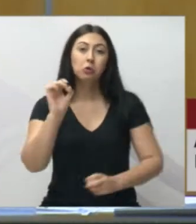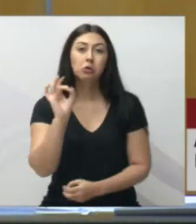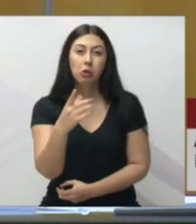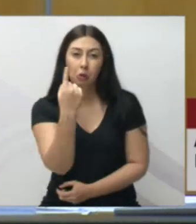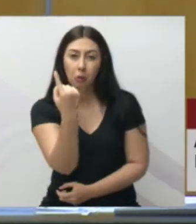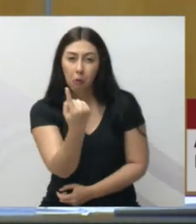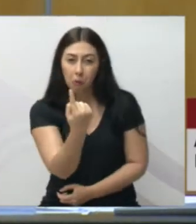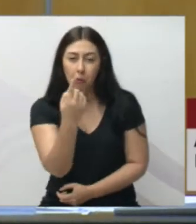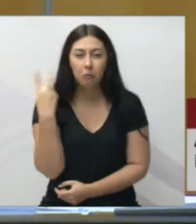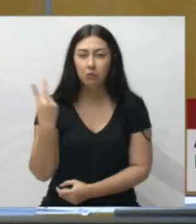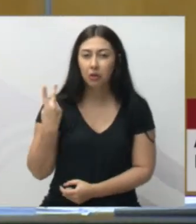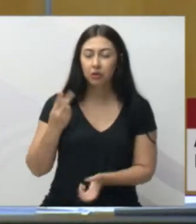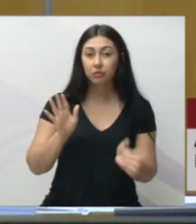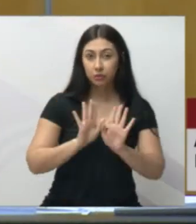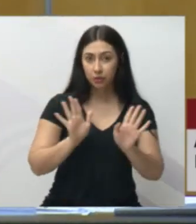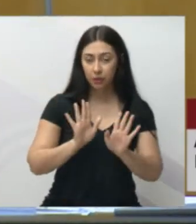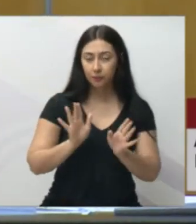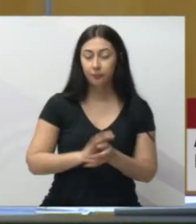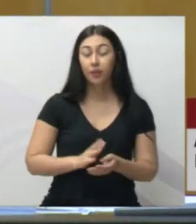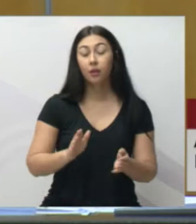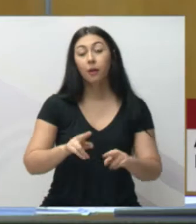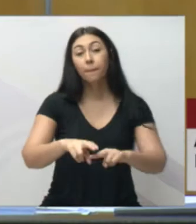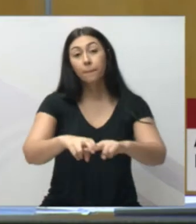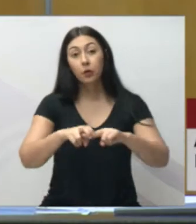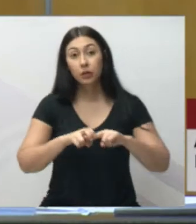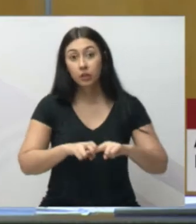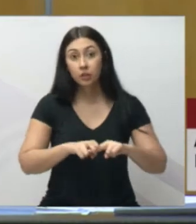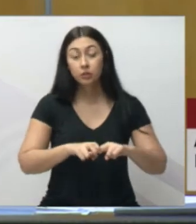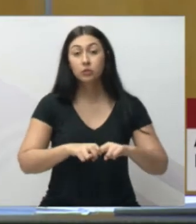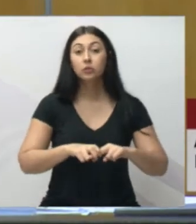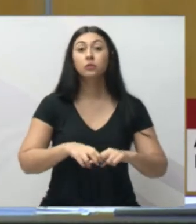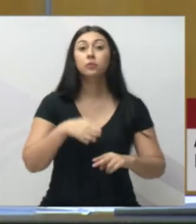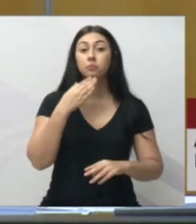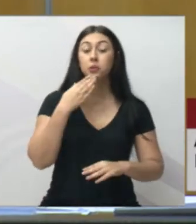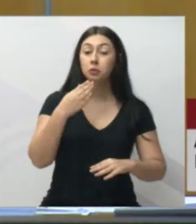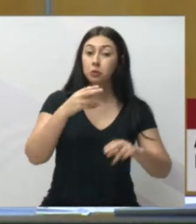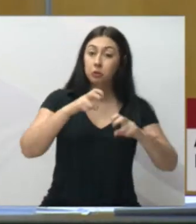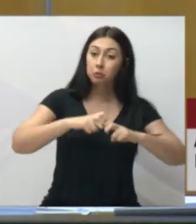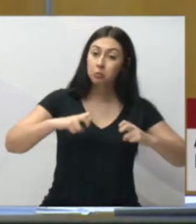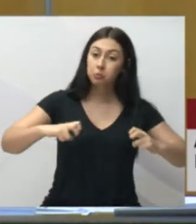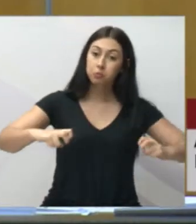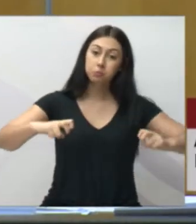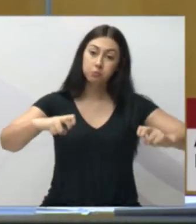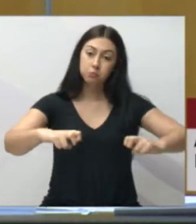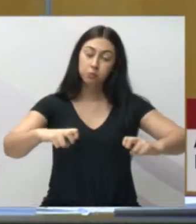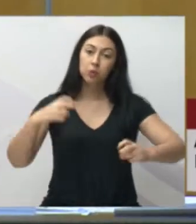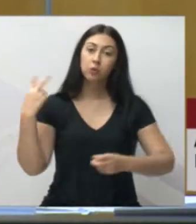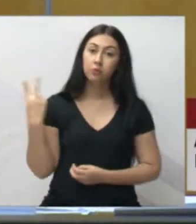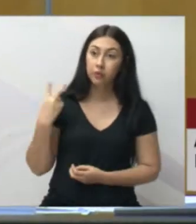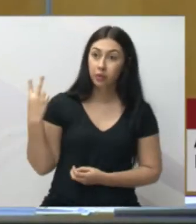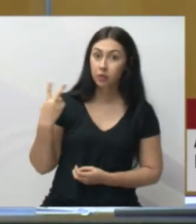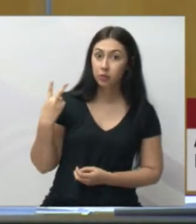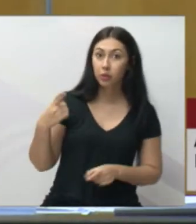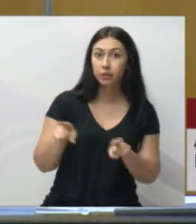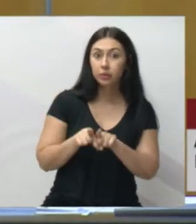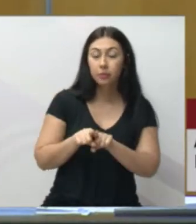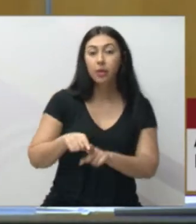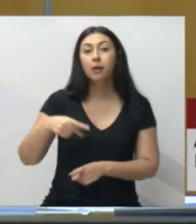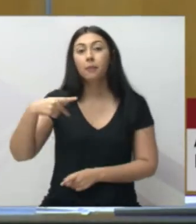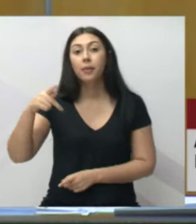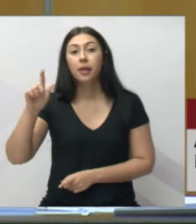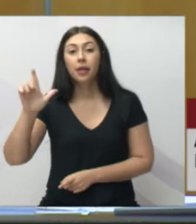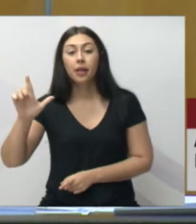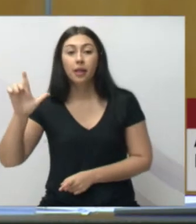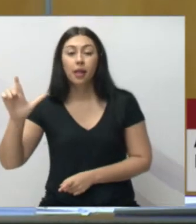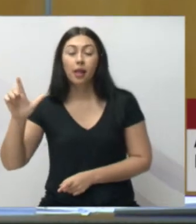considerados. Sendo assim, a pedido da mesa diretora, autora dos dois projetos, PLL 61/2018,